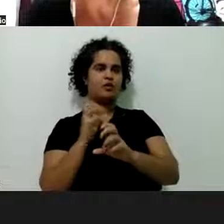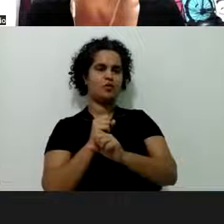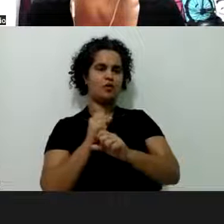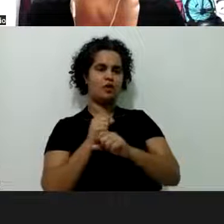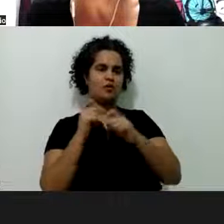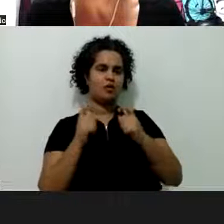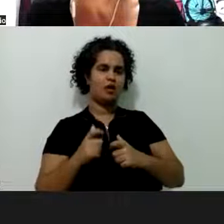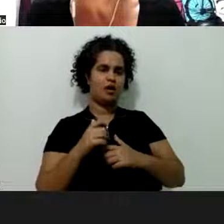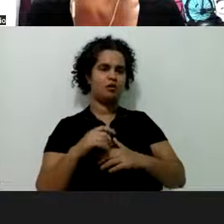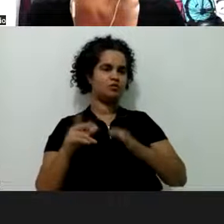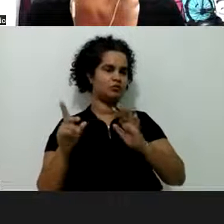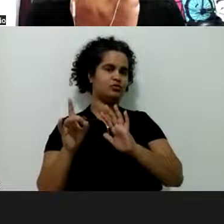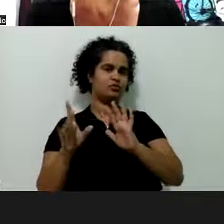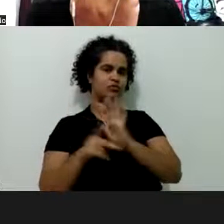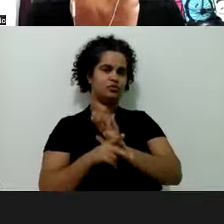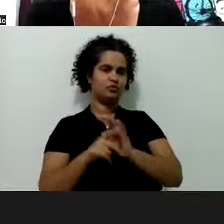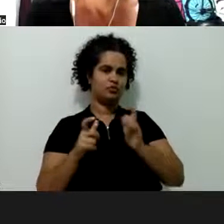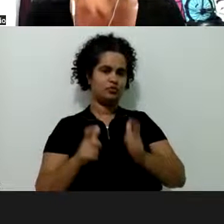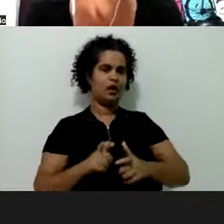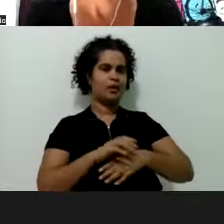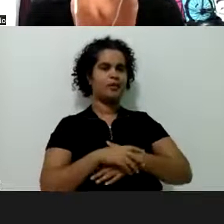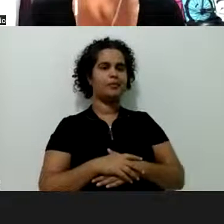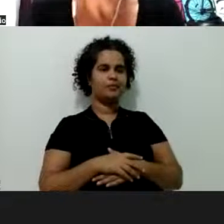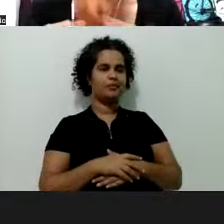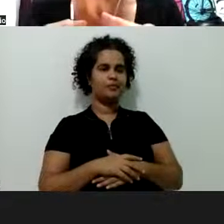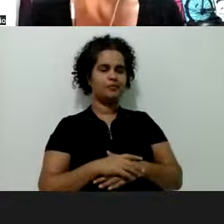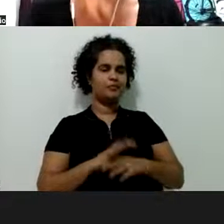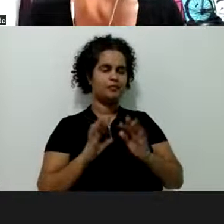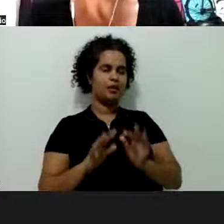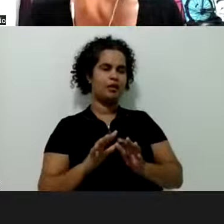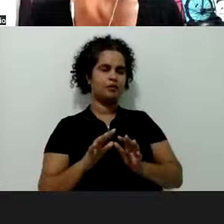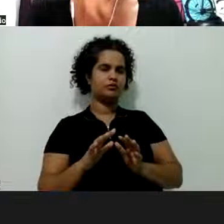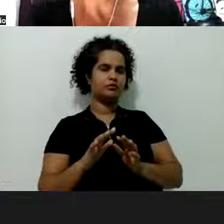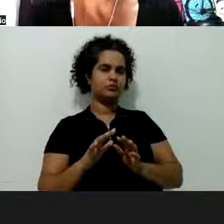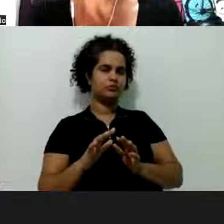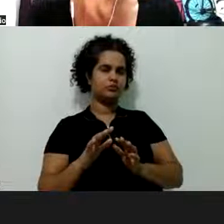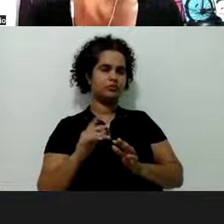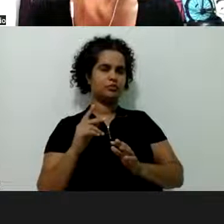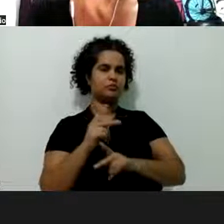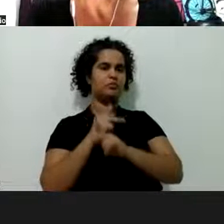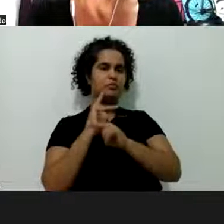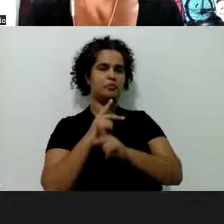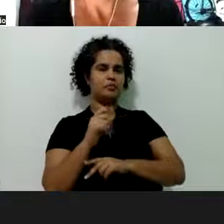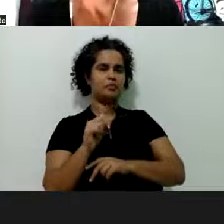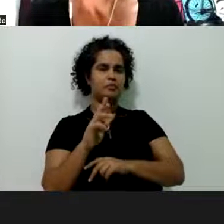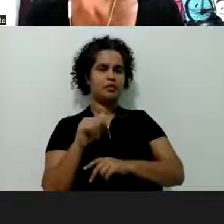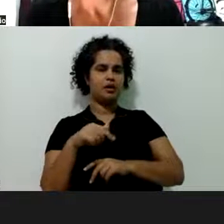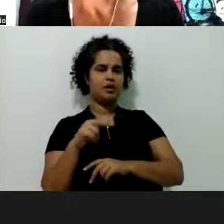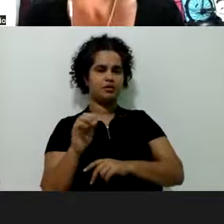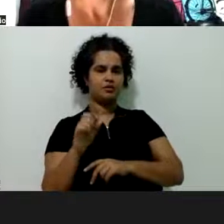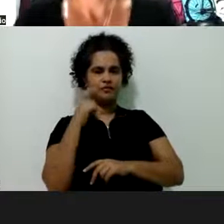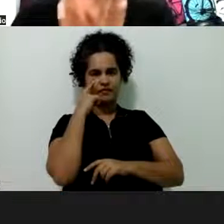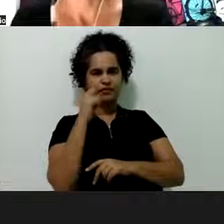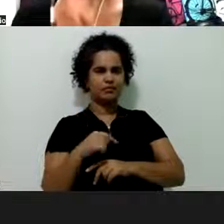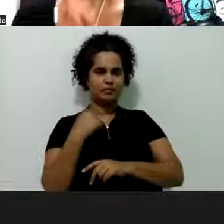trecho. Sim. Né? Perfeito. Mas no caso do parklet, é só a área do parklet. Só, né? eu vi, depois é que eu